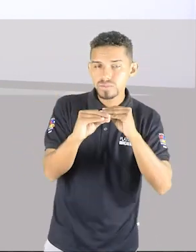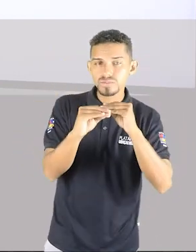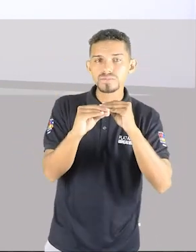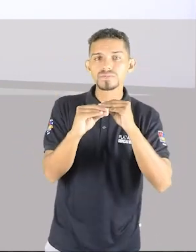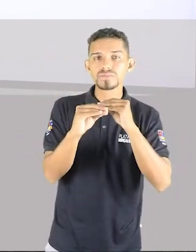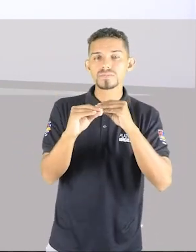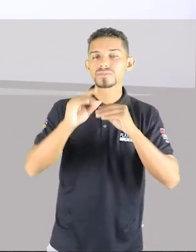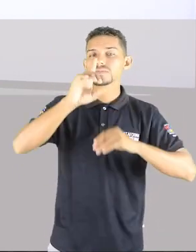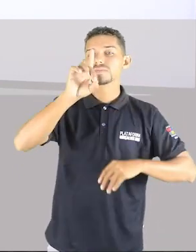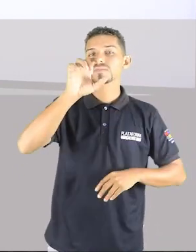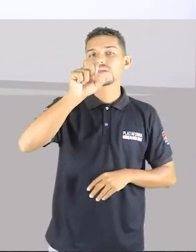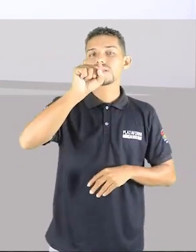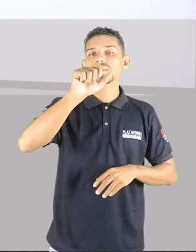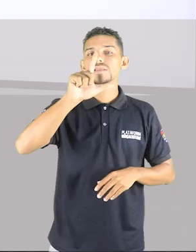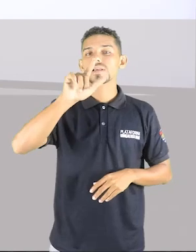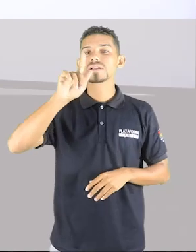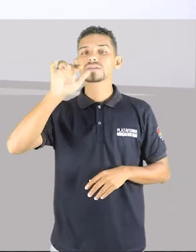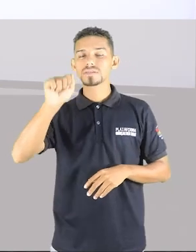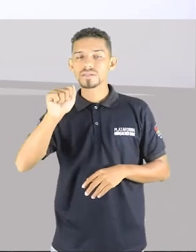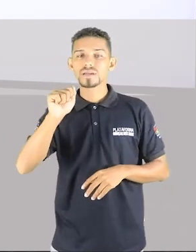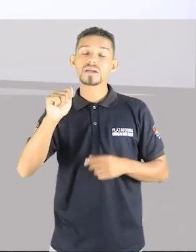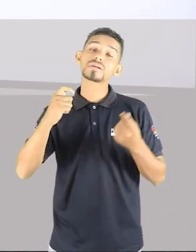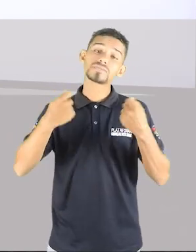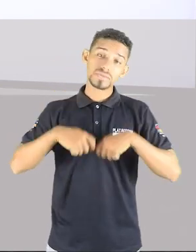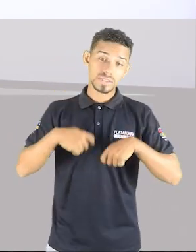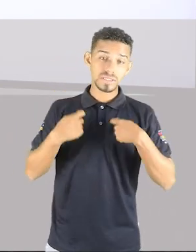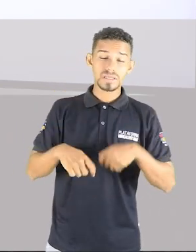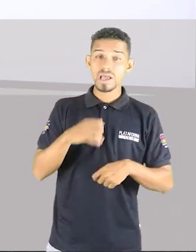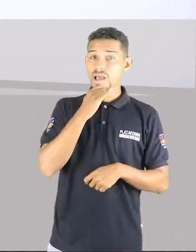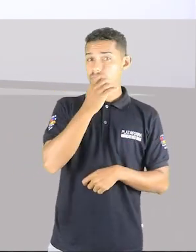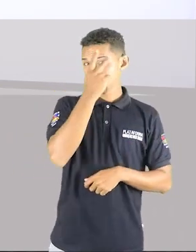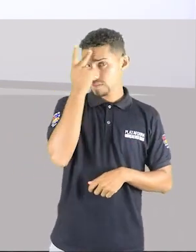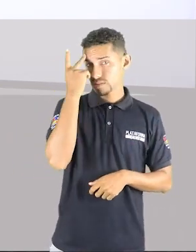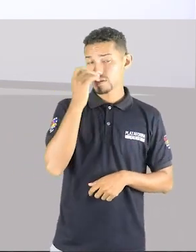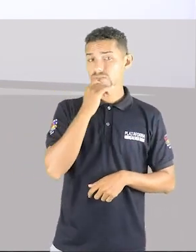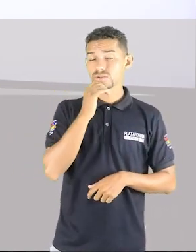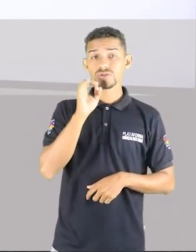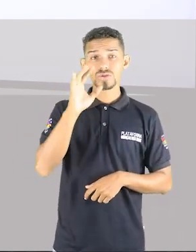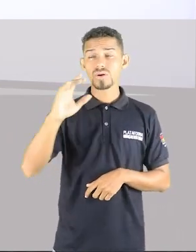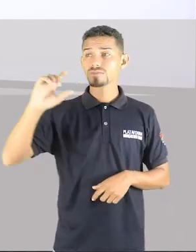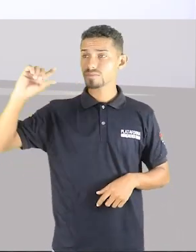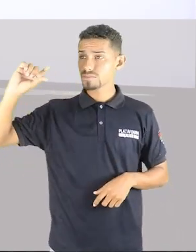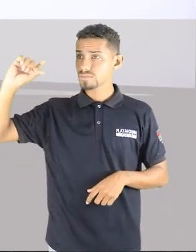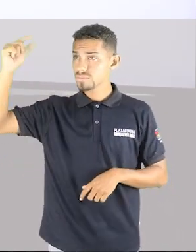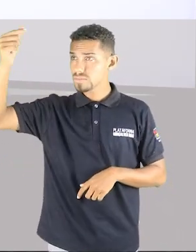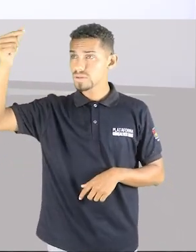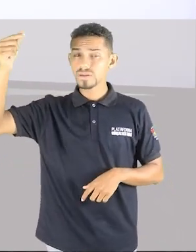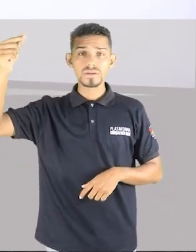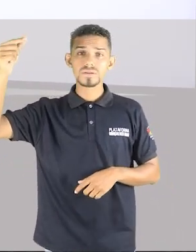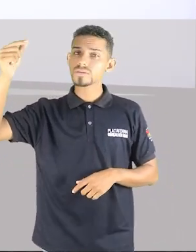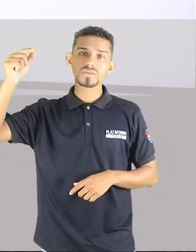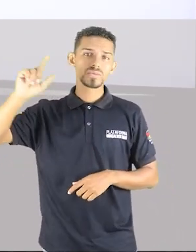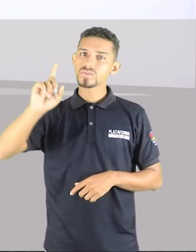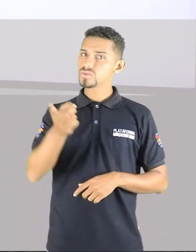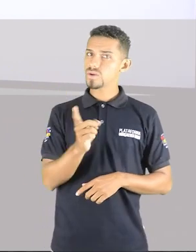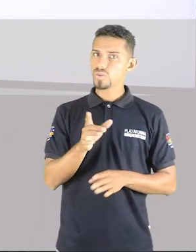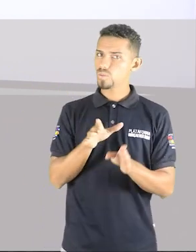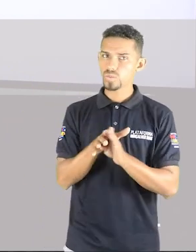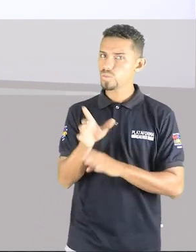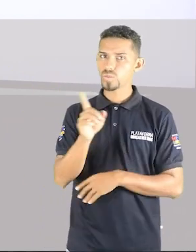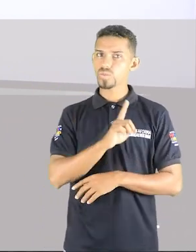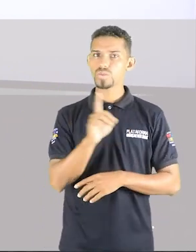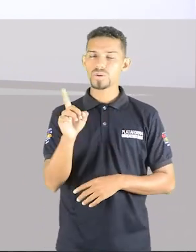apenas desliga aí basta você só ir ligar o disjuntor Não É aconselhável fazer